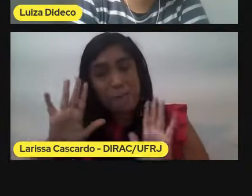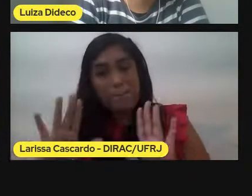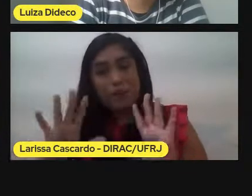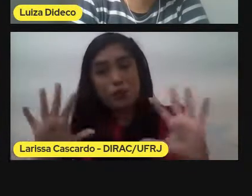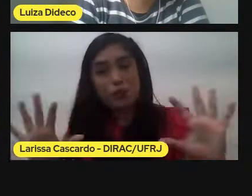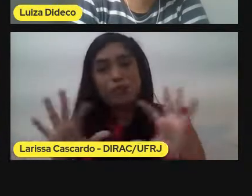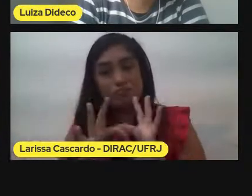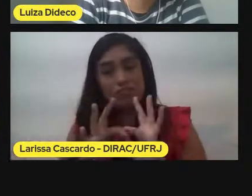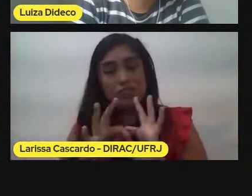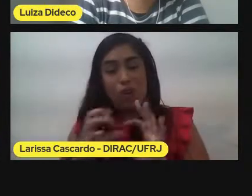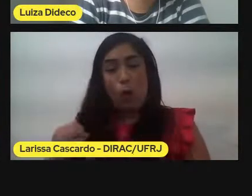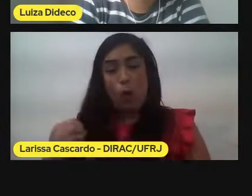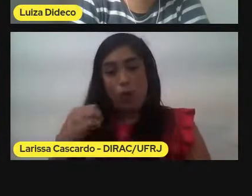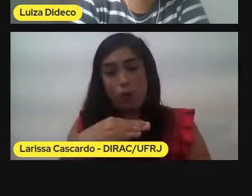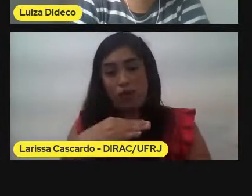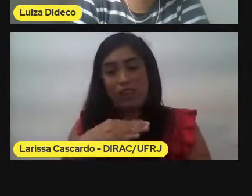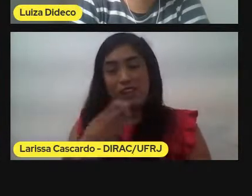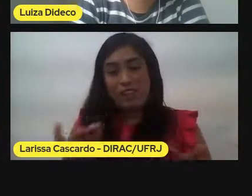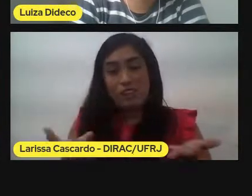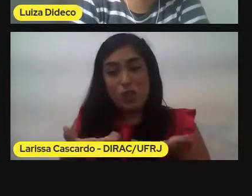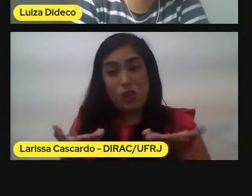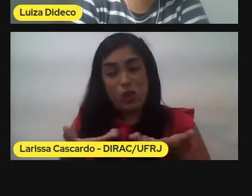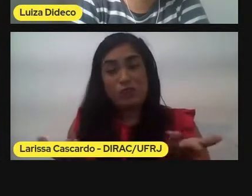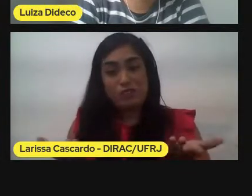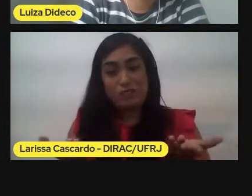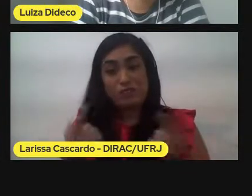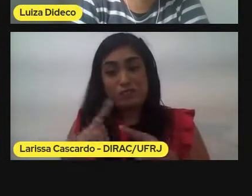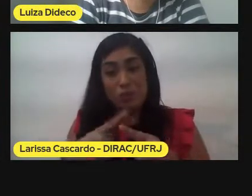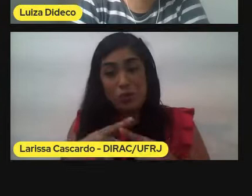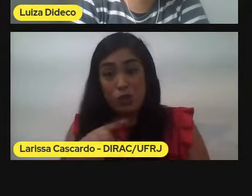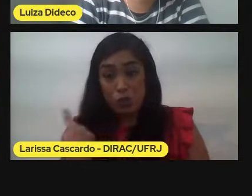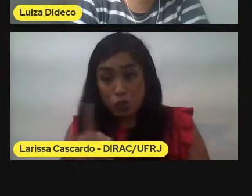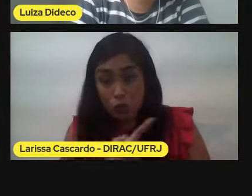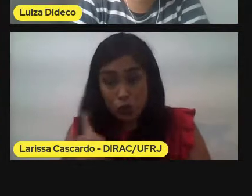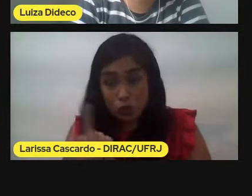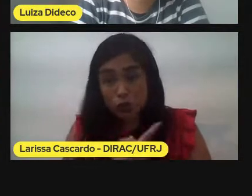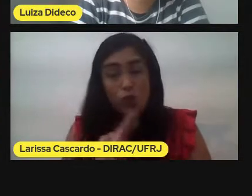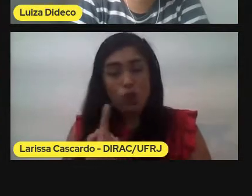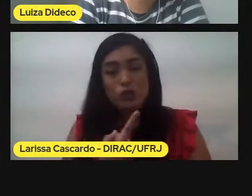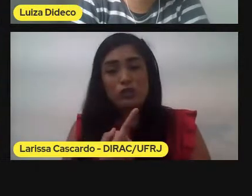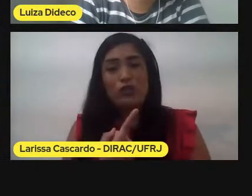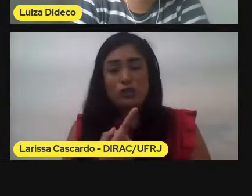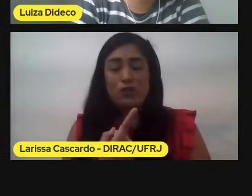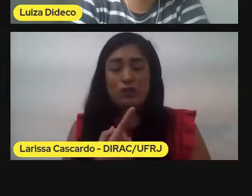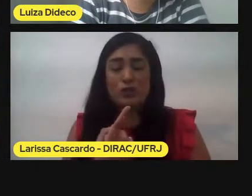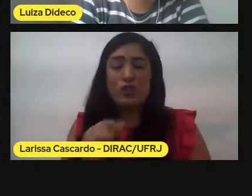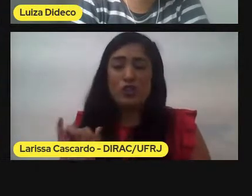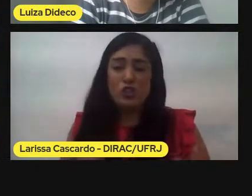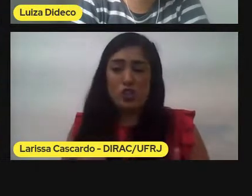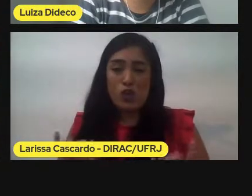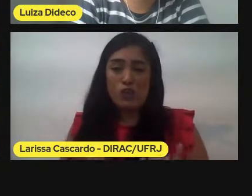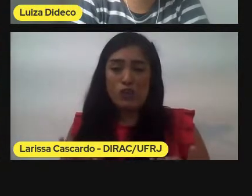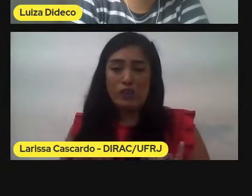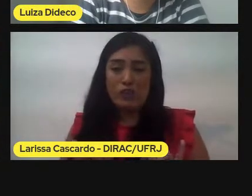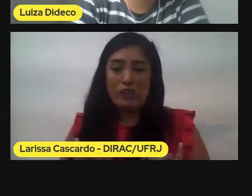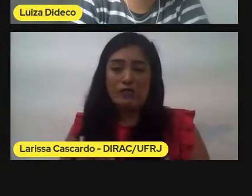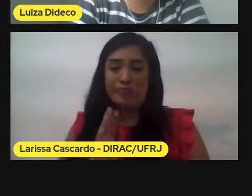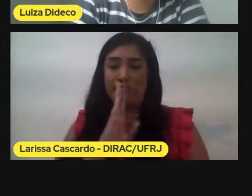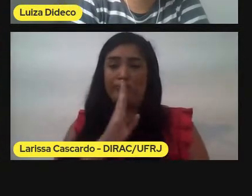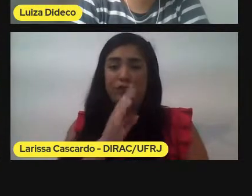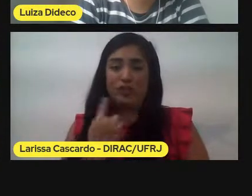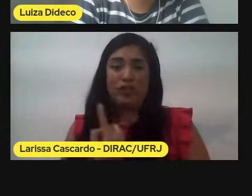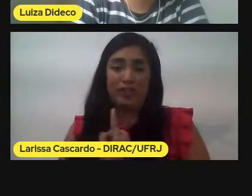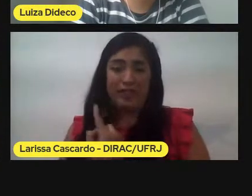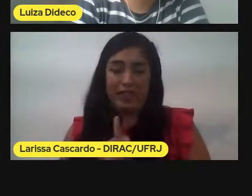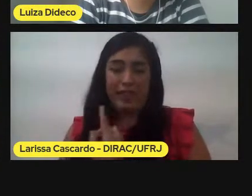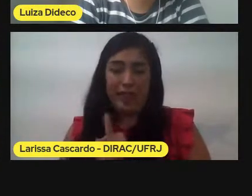nosso. Todos nós sofremos de tédio, em maior ou menor proporção. E a pandemia